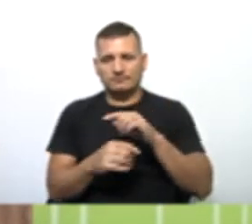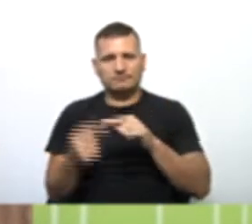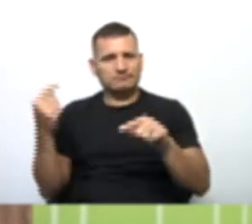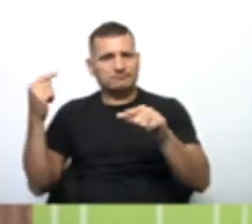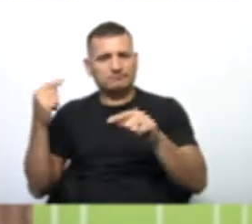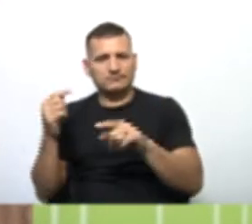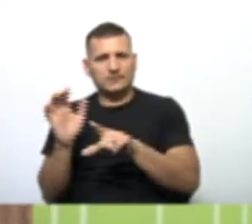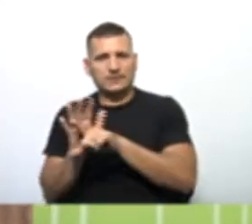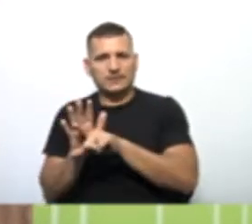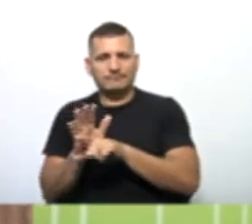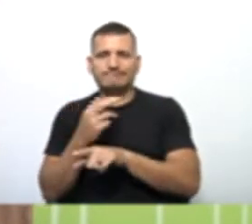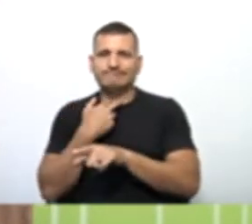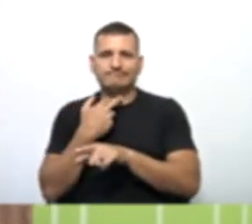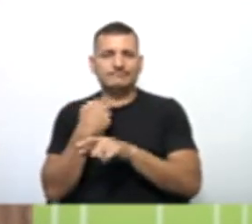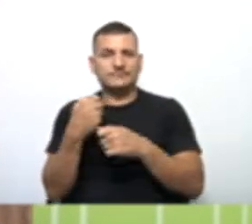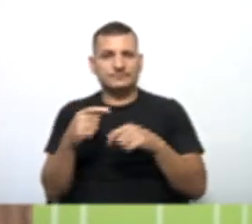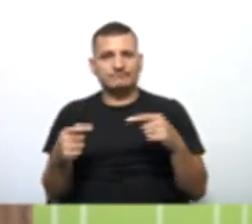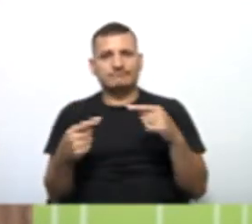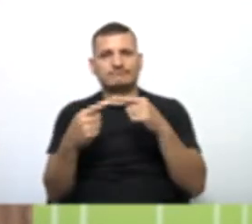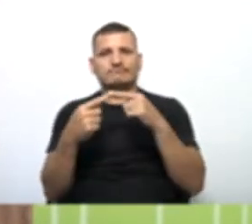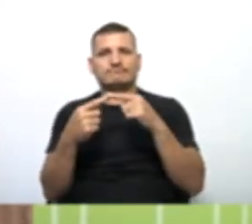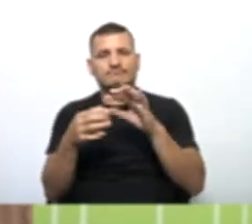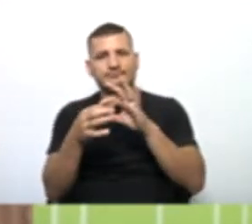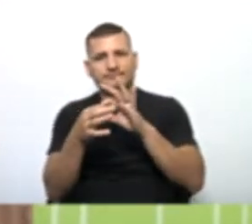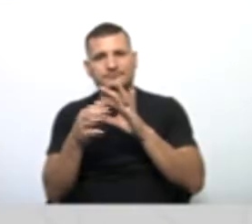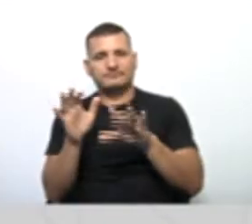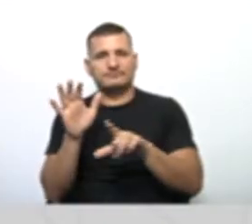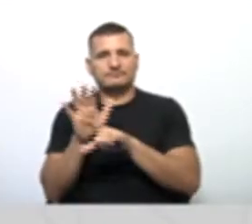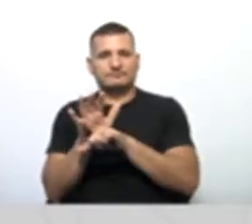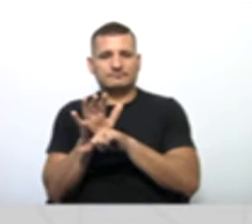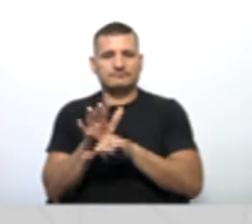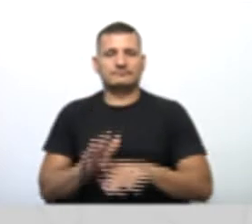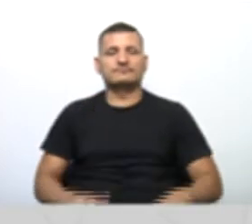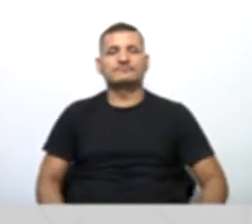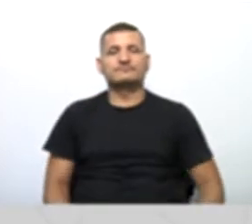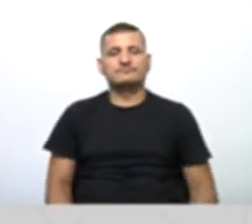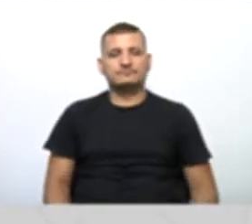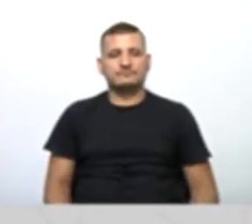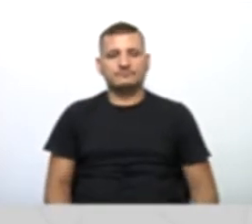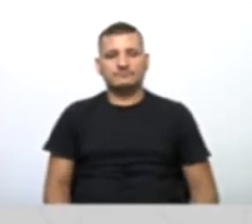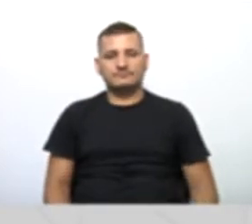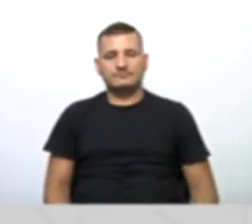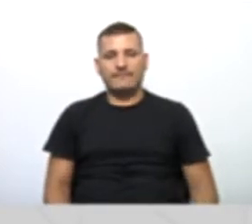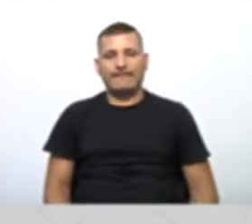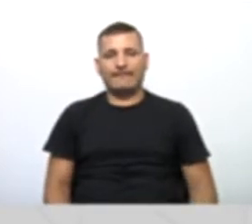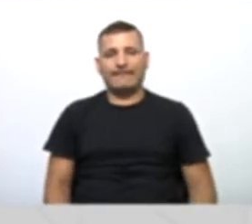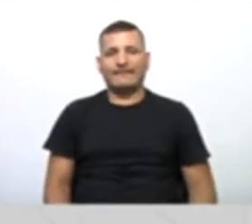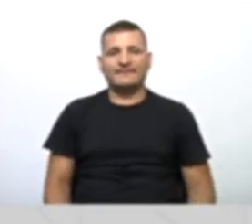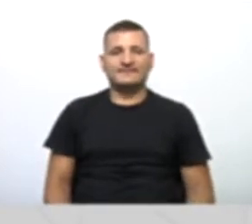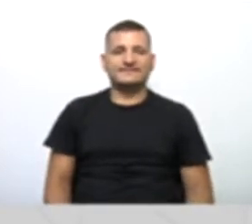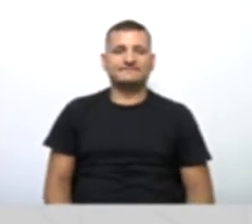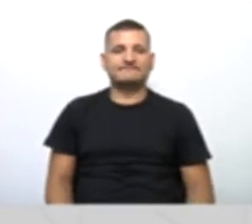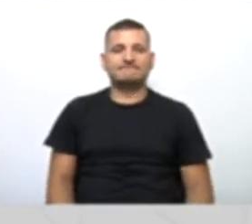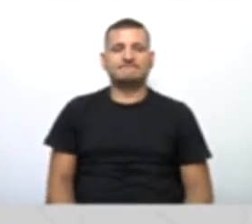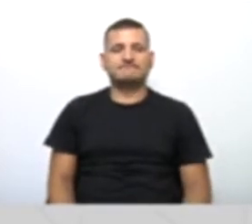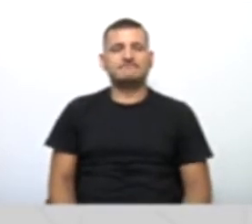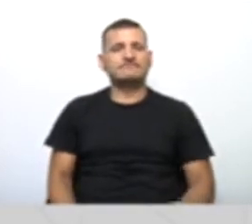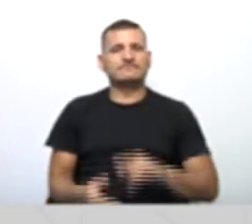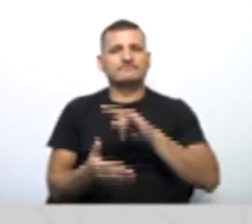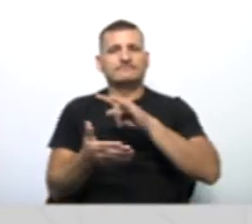a política tem que abranger, ok? Então, só para dar continuidade, esse documento ele vai fazer o